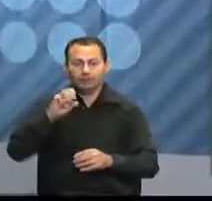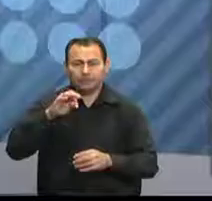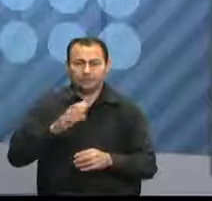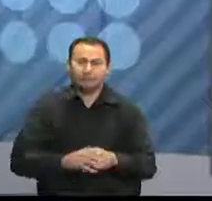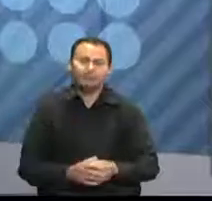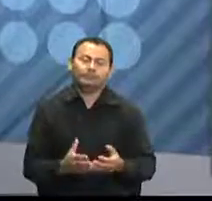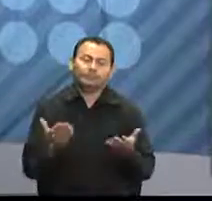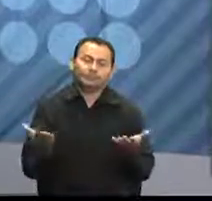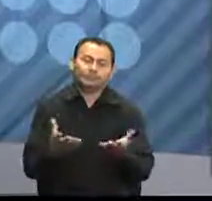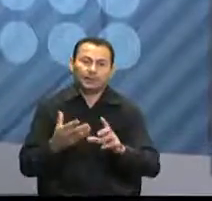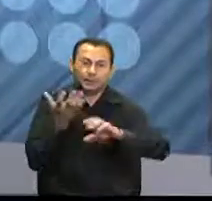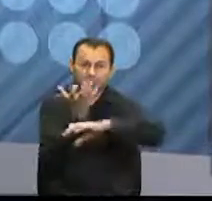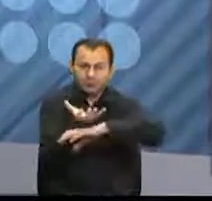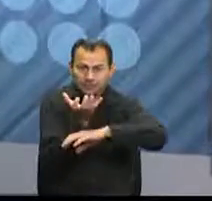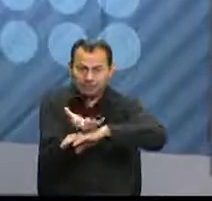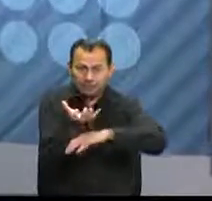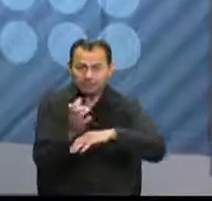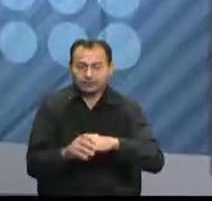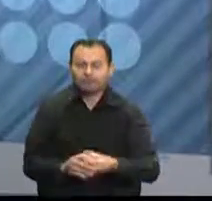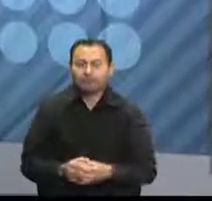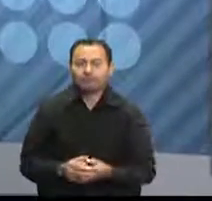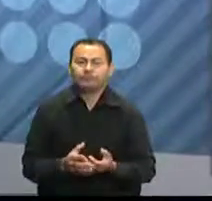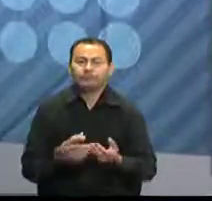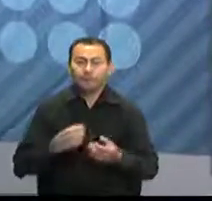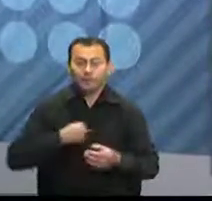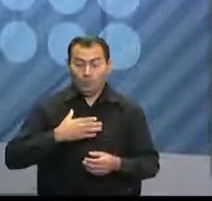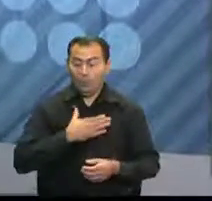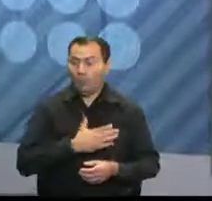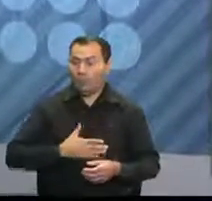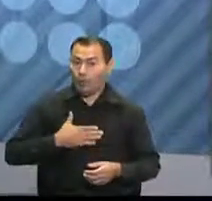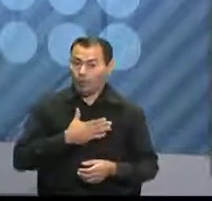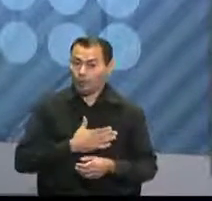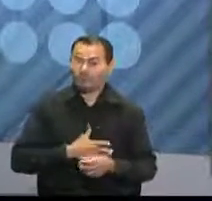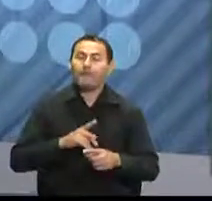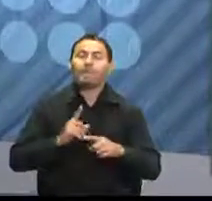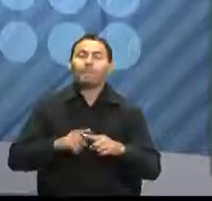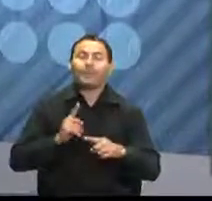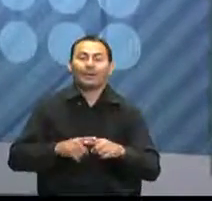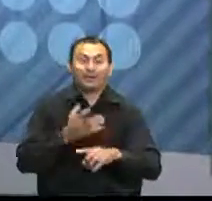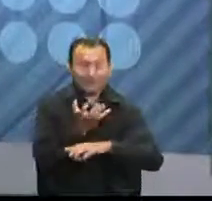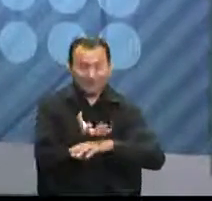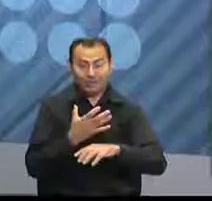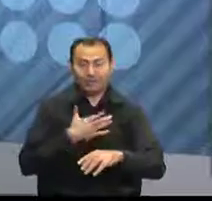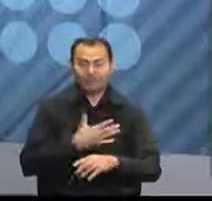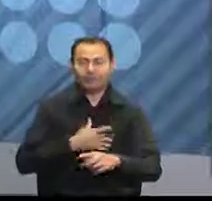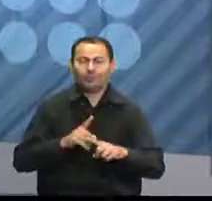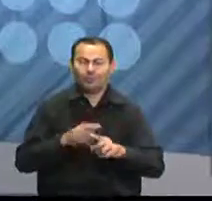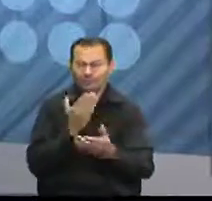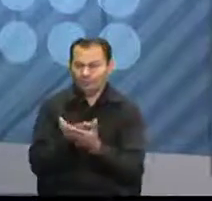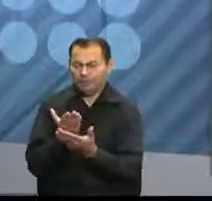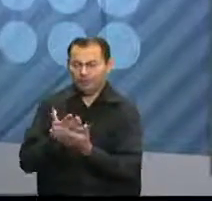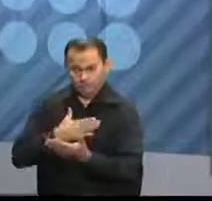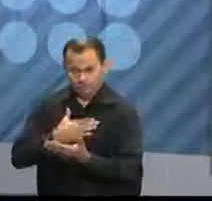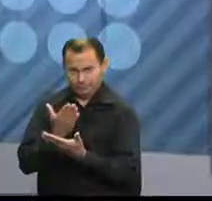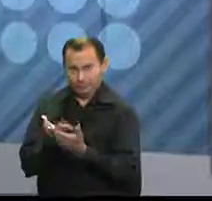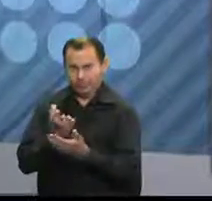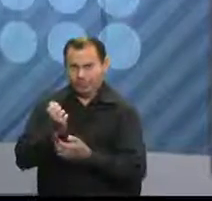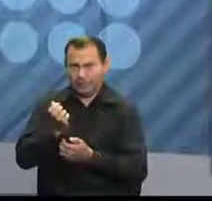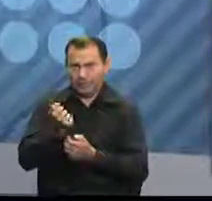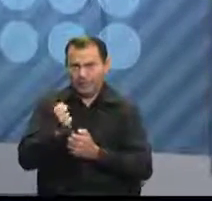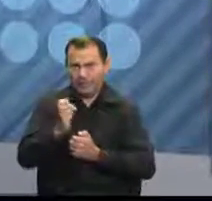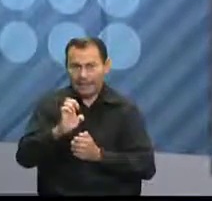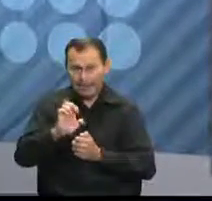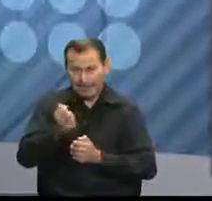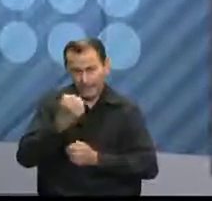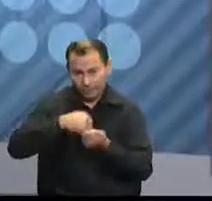em massa uma disciplina que eu gosto muito porque como a formação minha economia